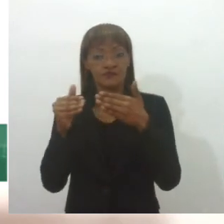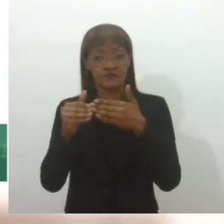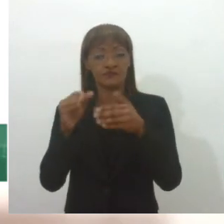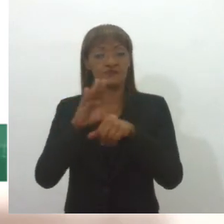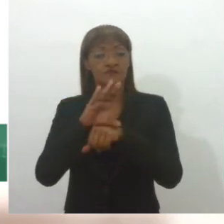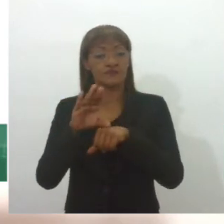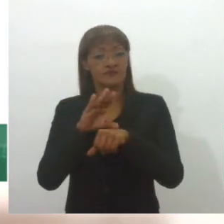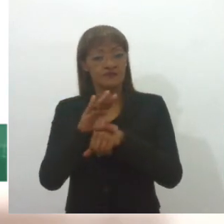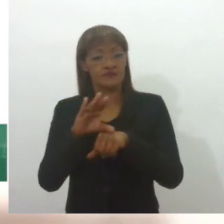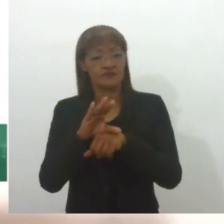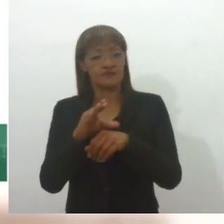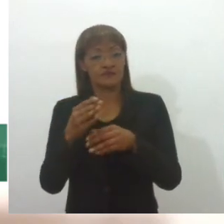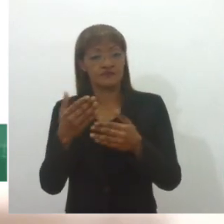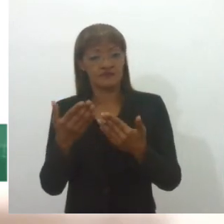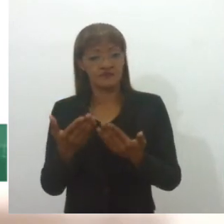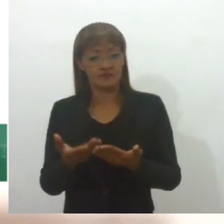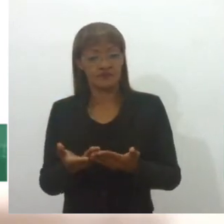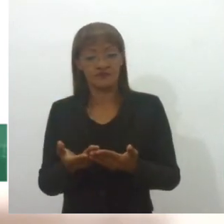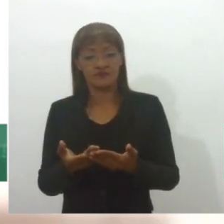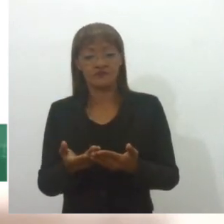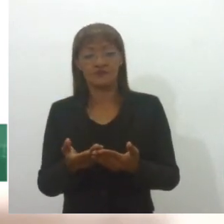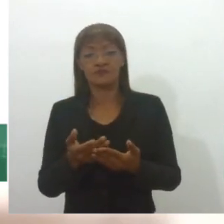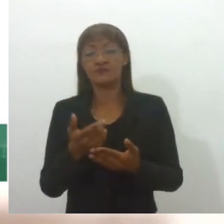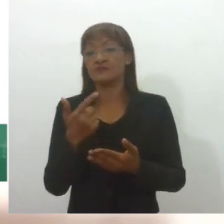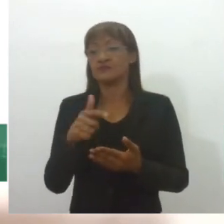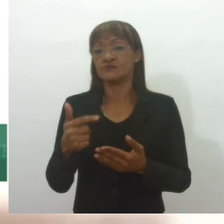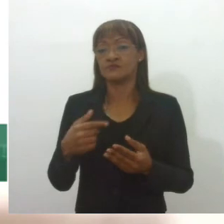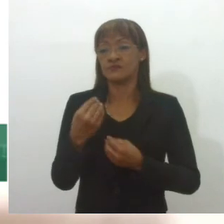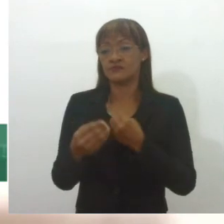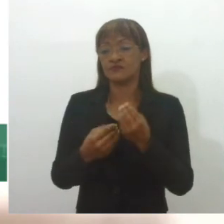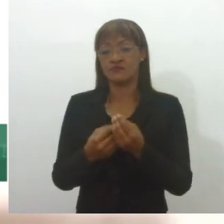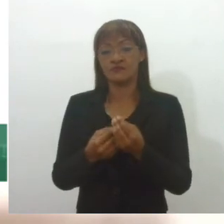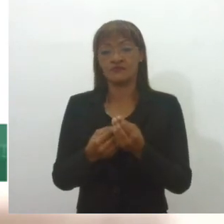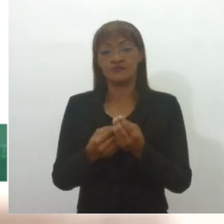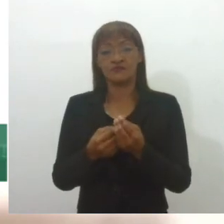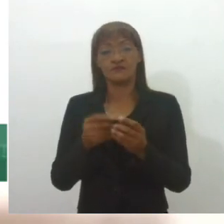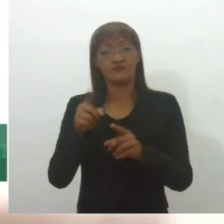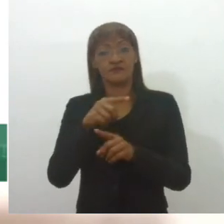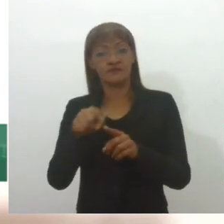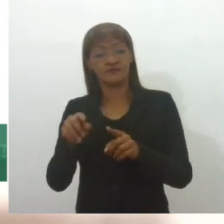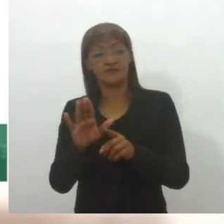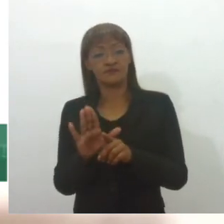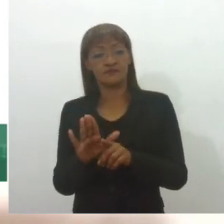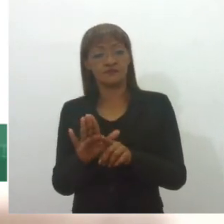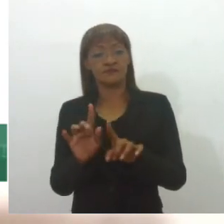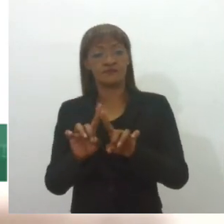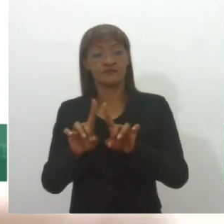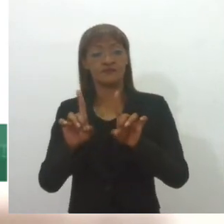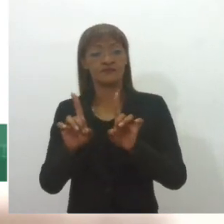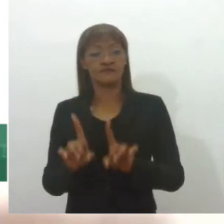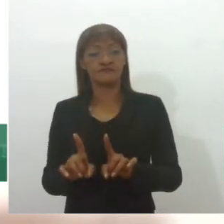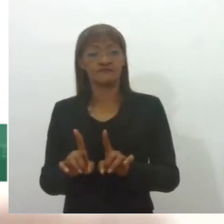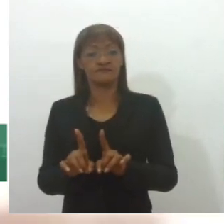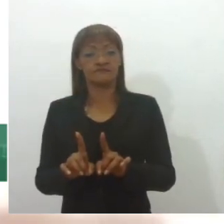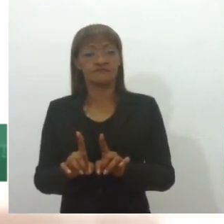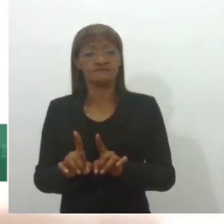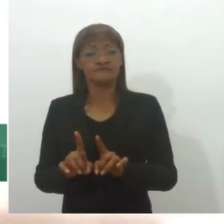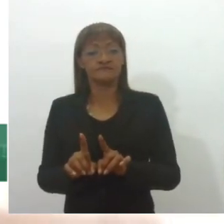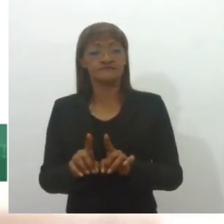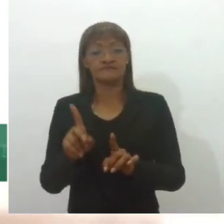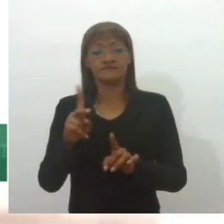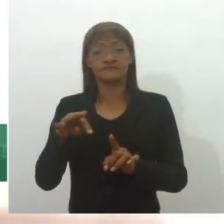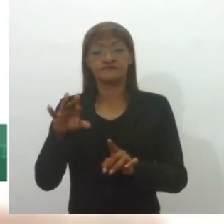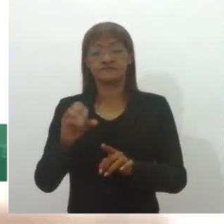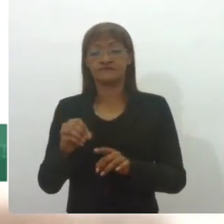fundamento para vetar esse PL. Já do veto político, ele também não